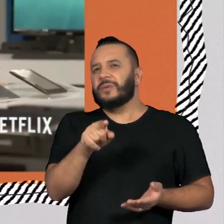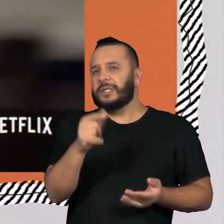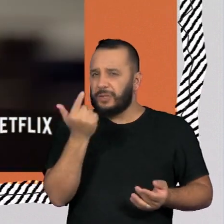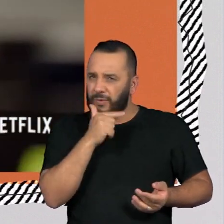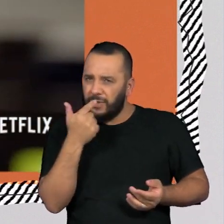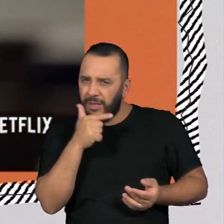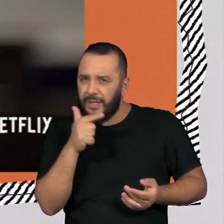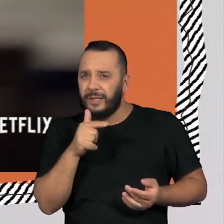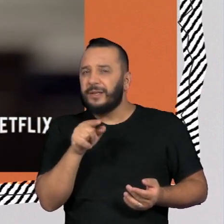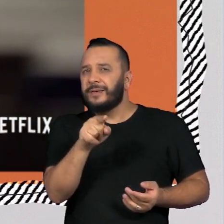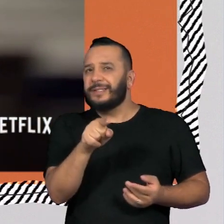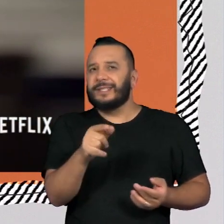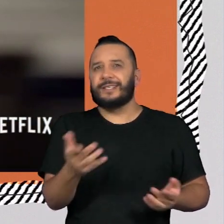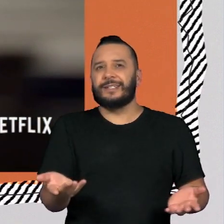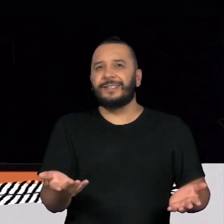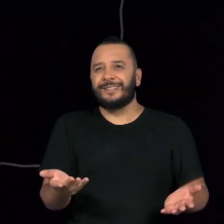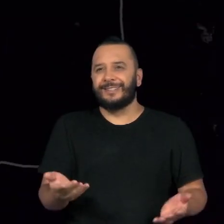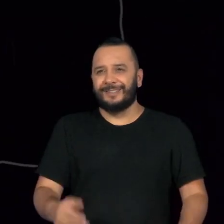at you.